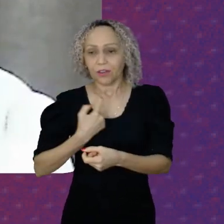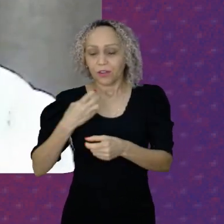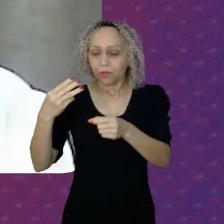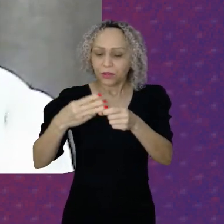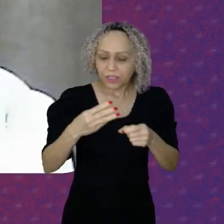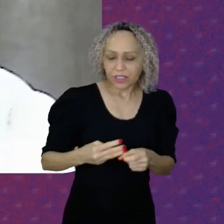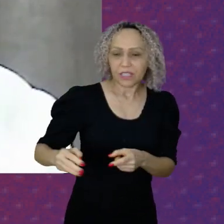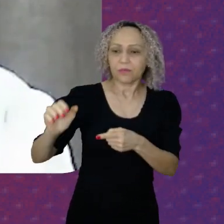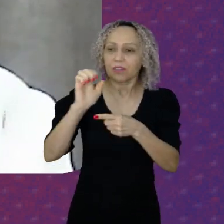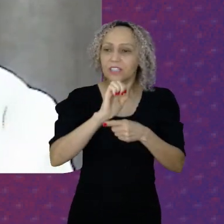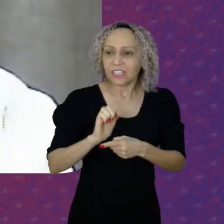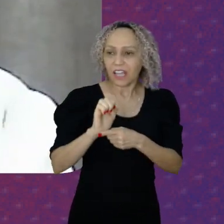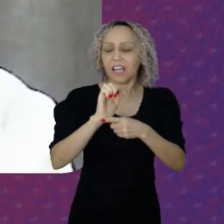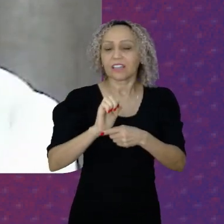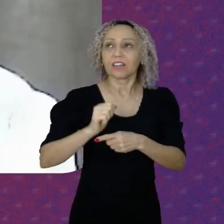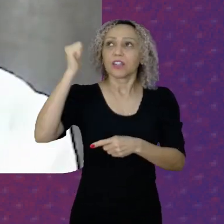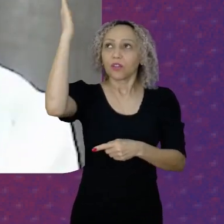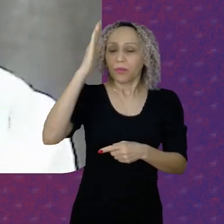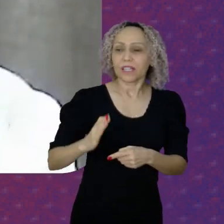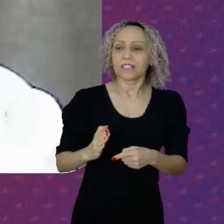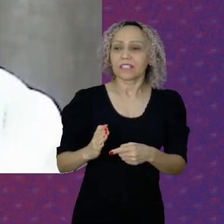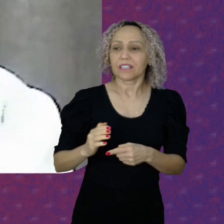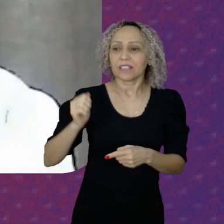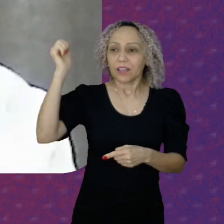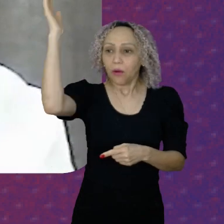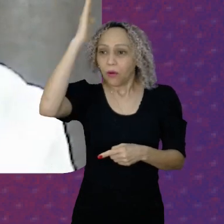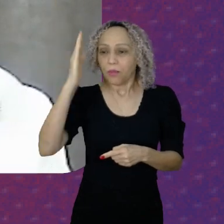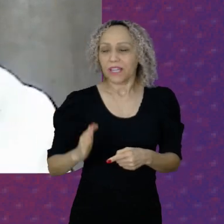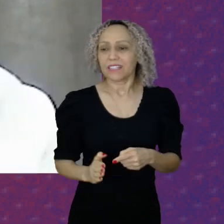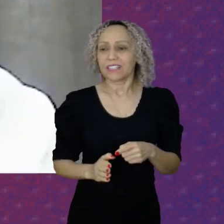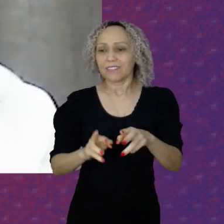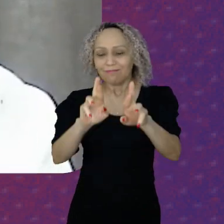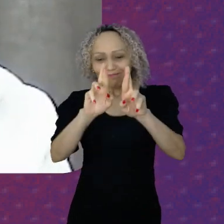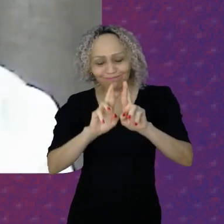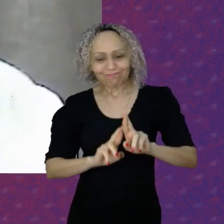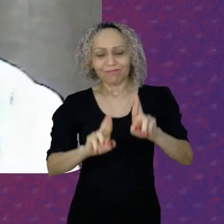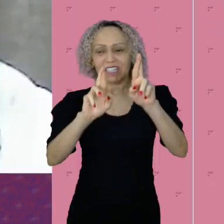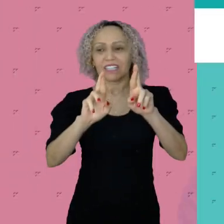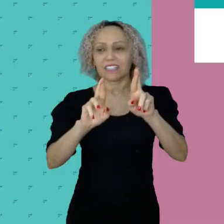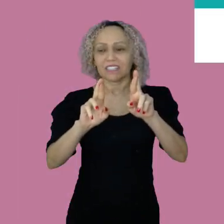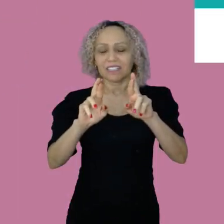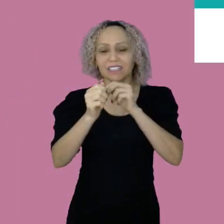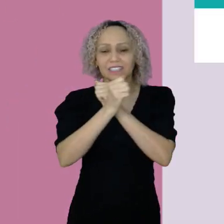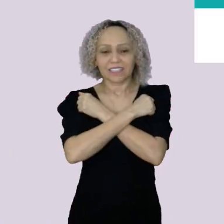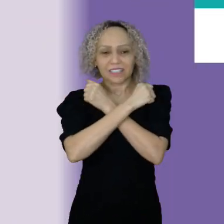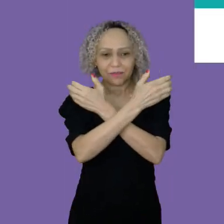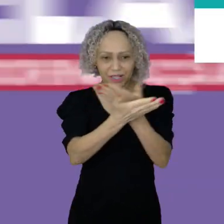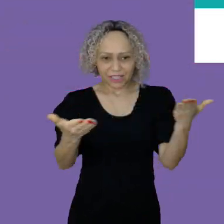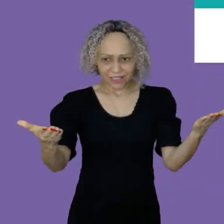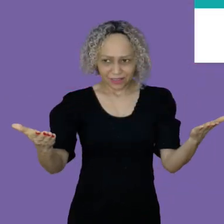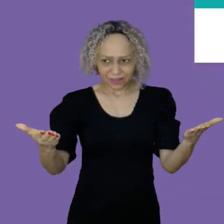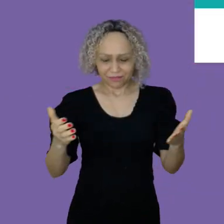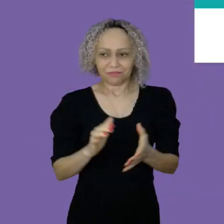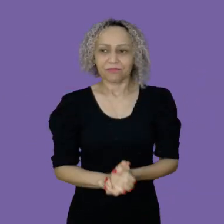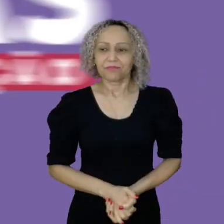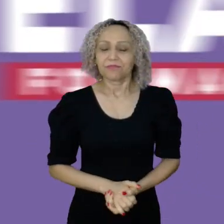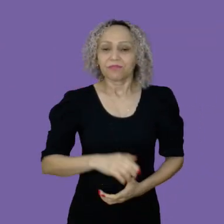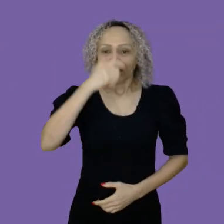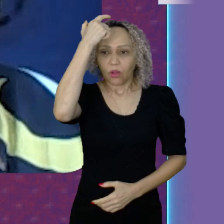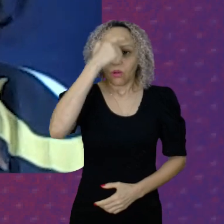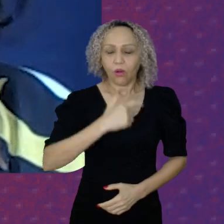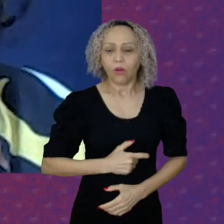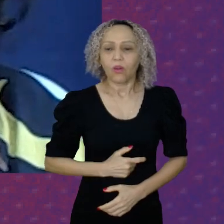estados e no Brasil. O Brasil da esperança e da realização. Grande abraço. Olá, eu sou a